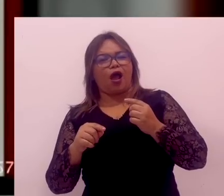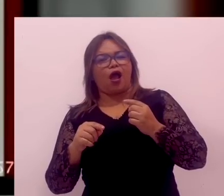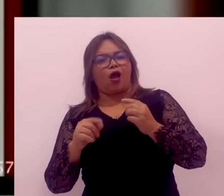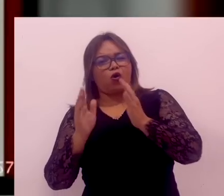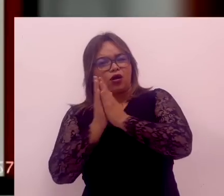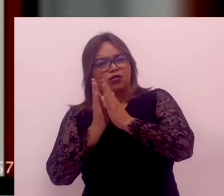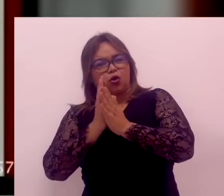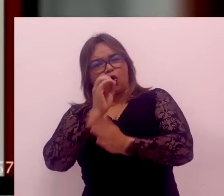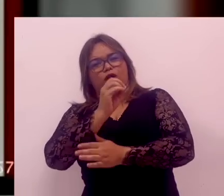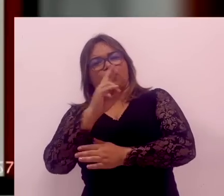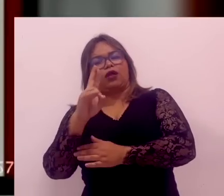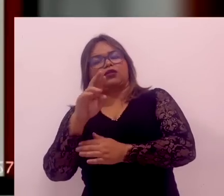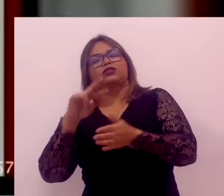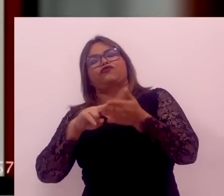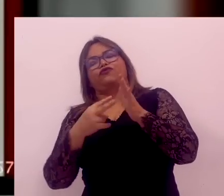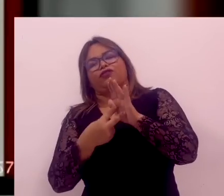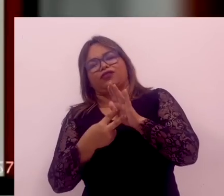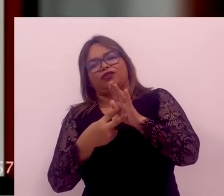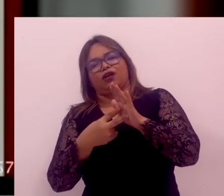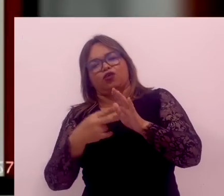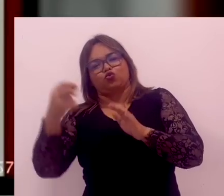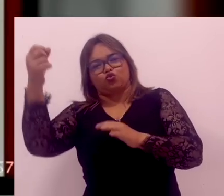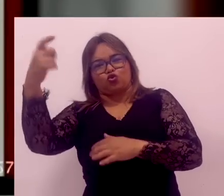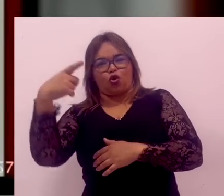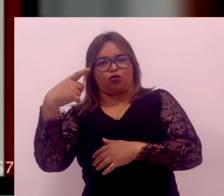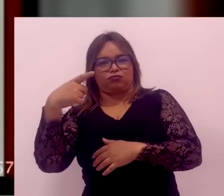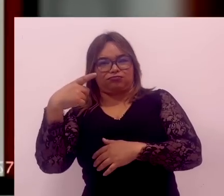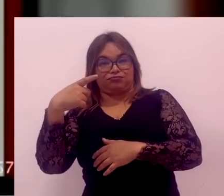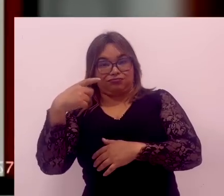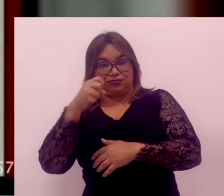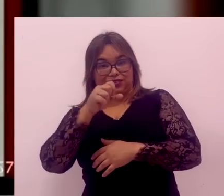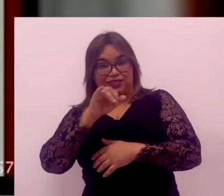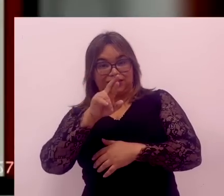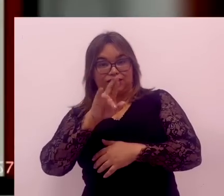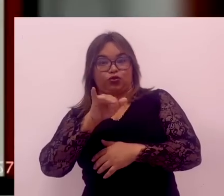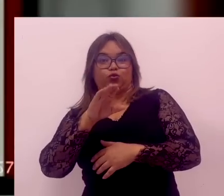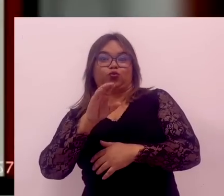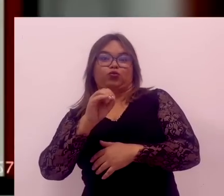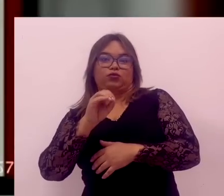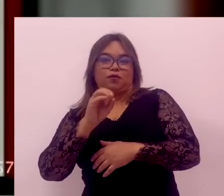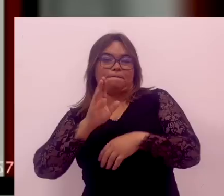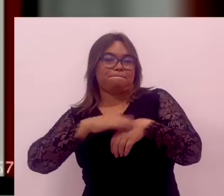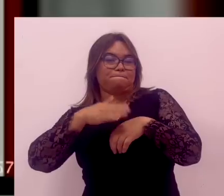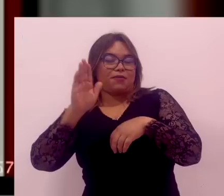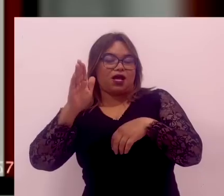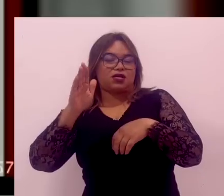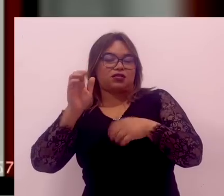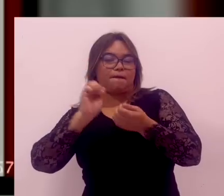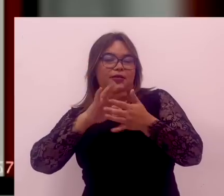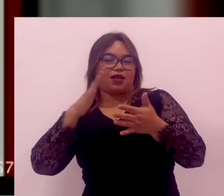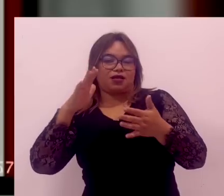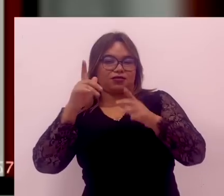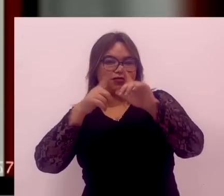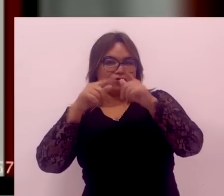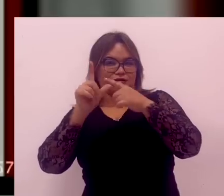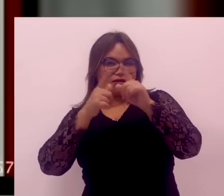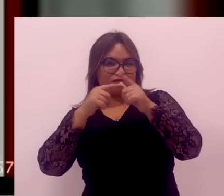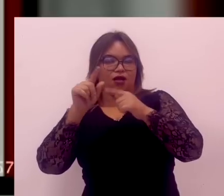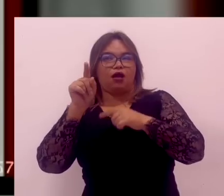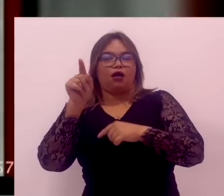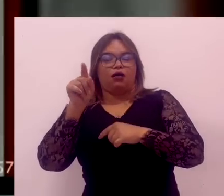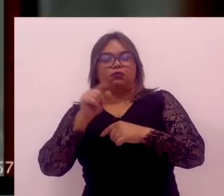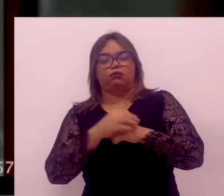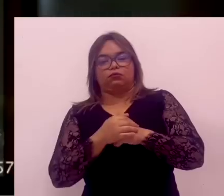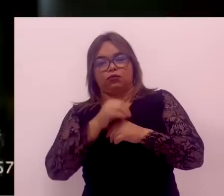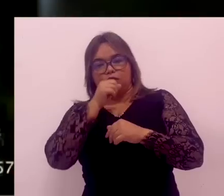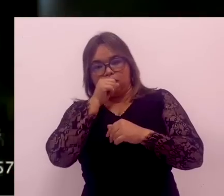outra senão Sírio, a mais brilhante estrela do céu. O luminário, o iluminado, é um símbolo de Lúcifer.